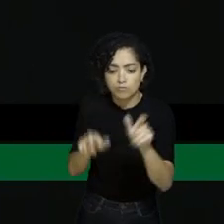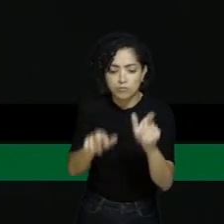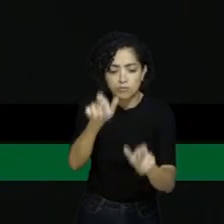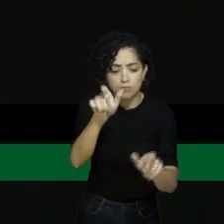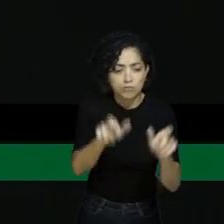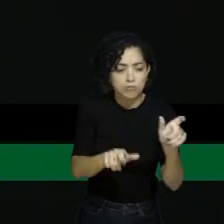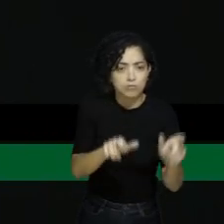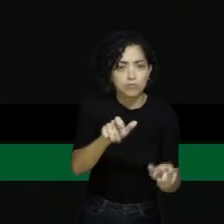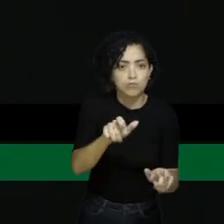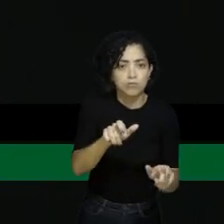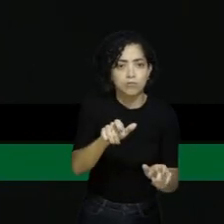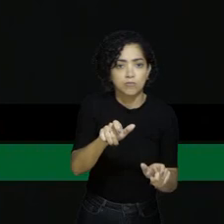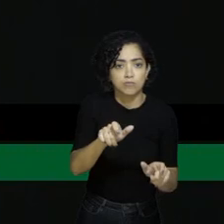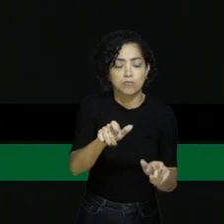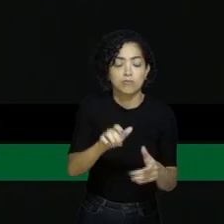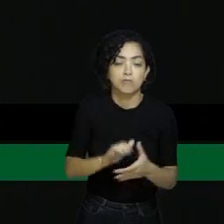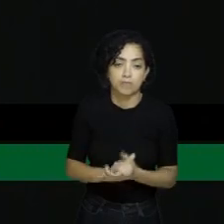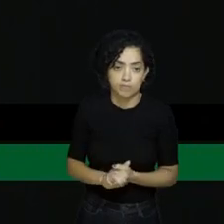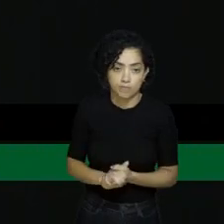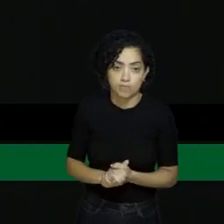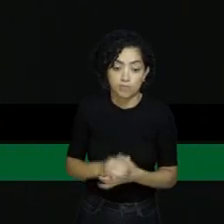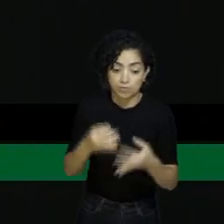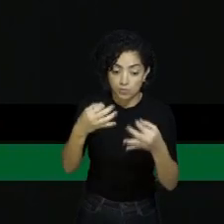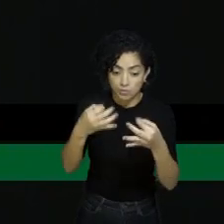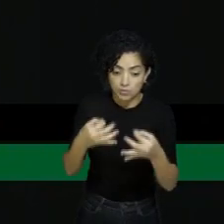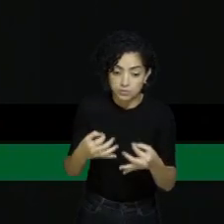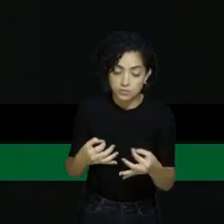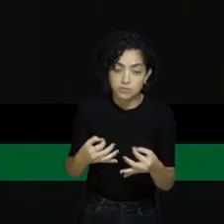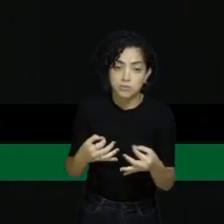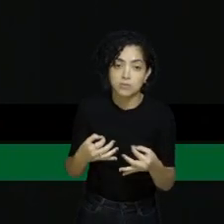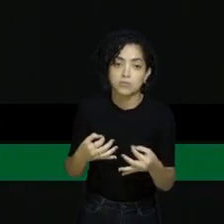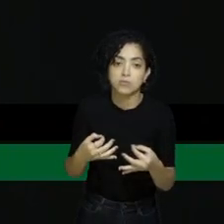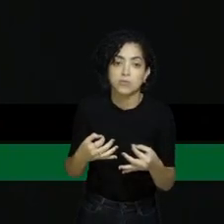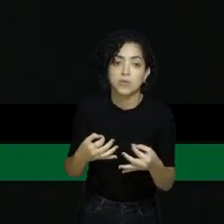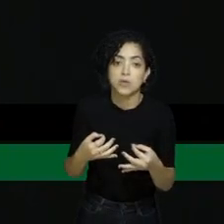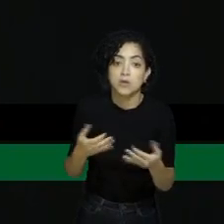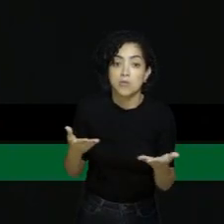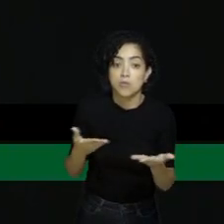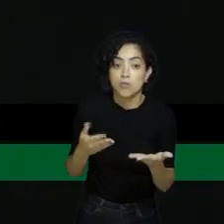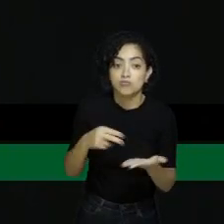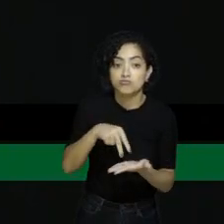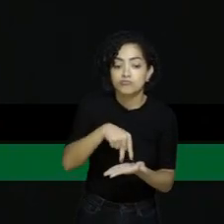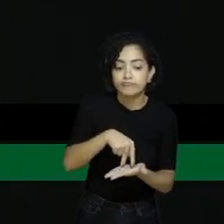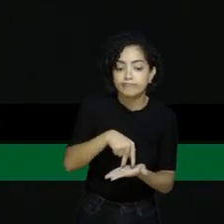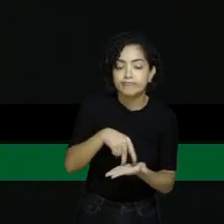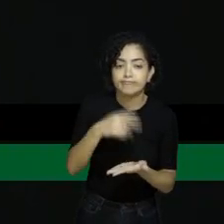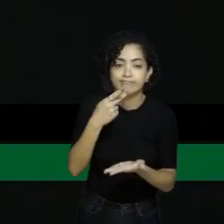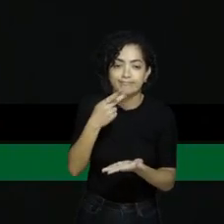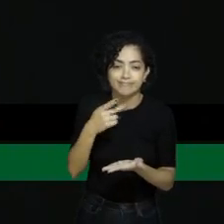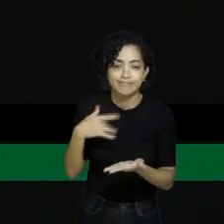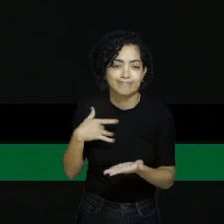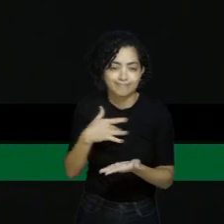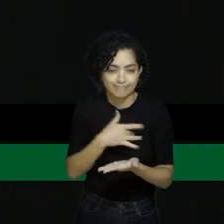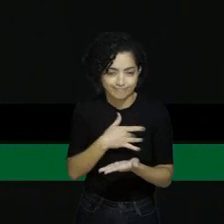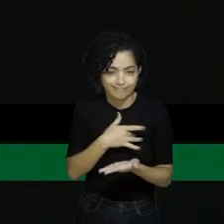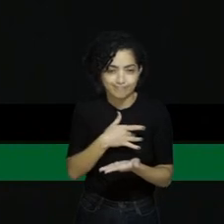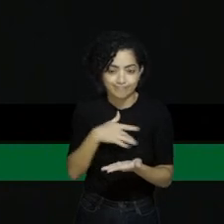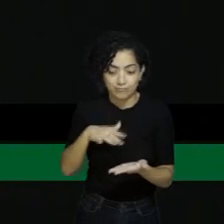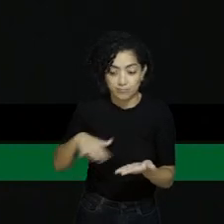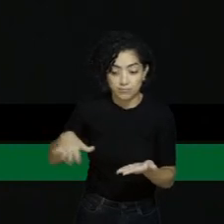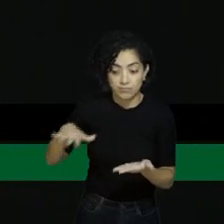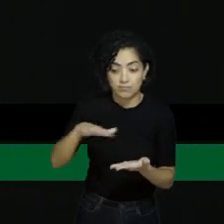e não de segunda categoria. Eu vim para falar de saúde e dos quintais